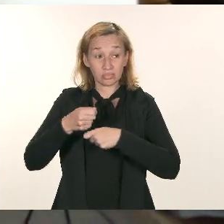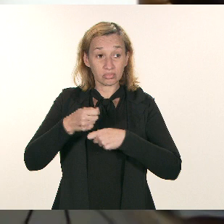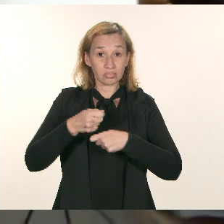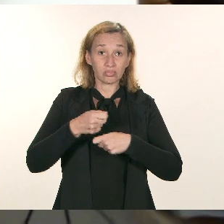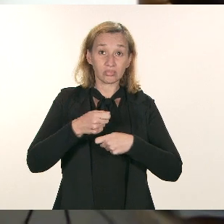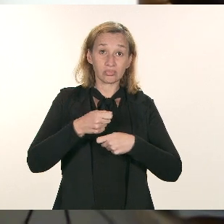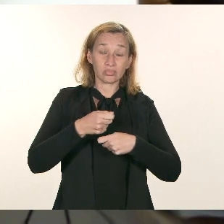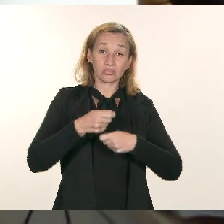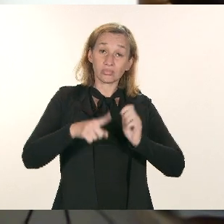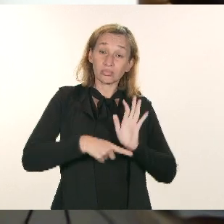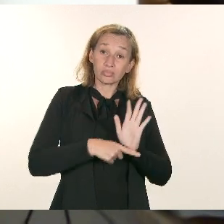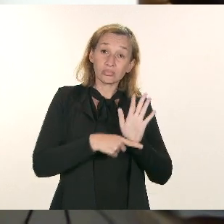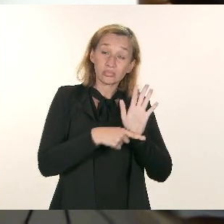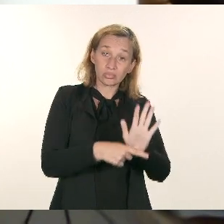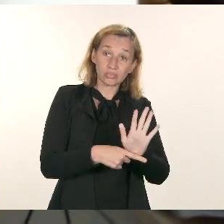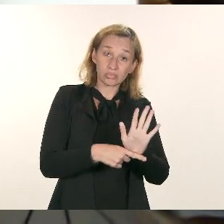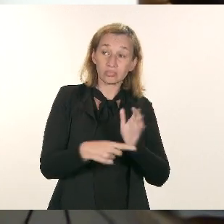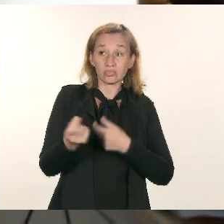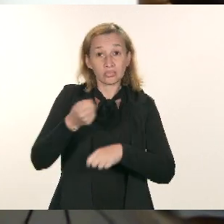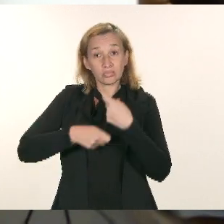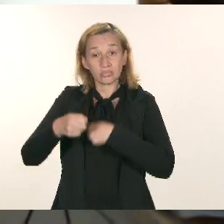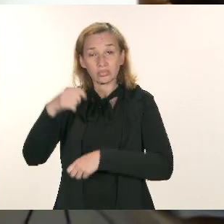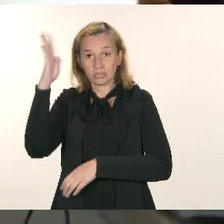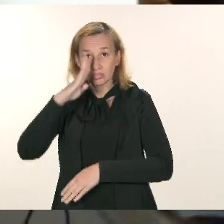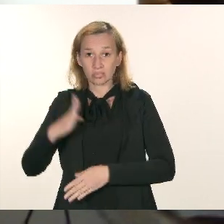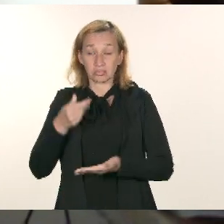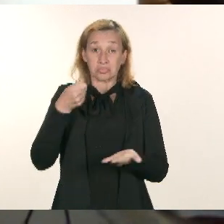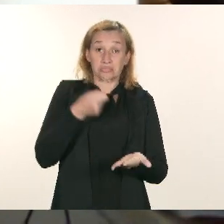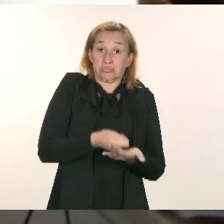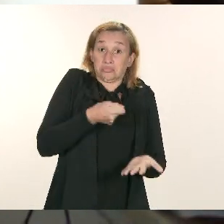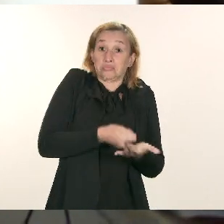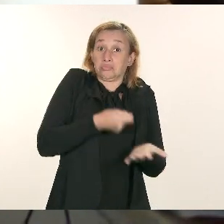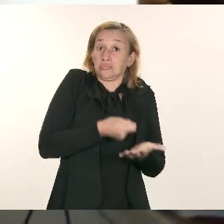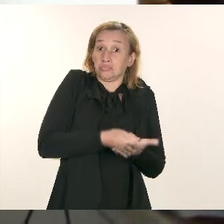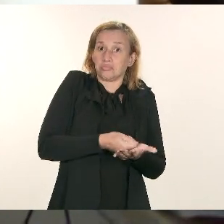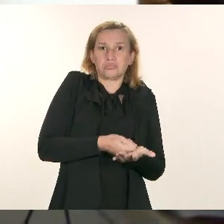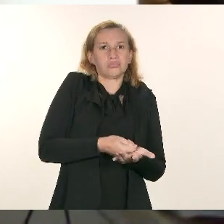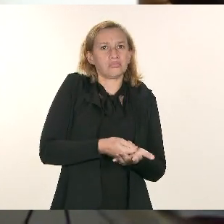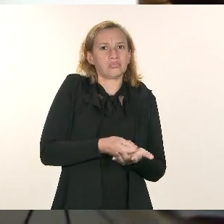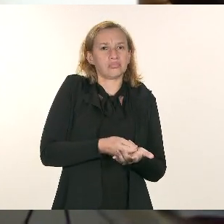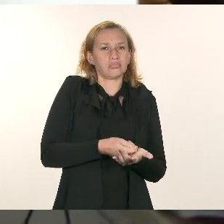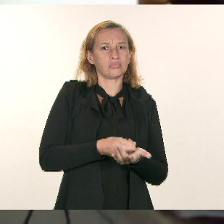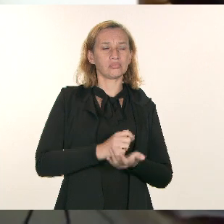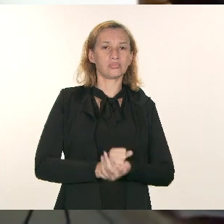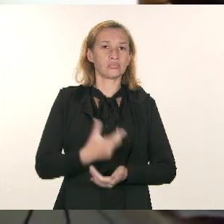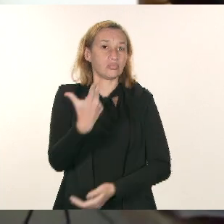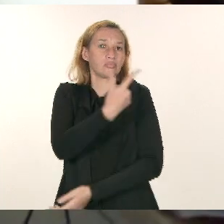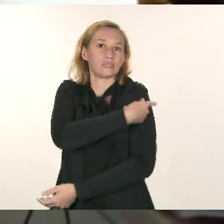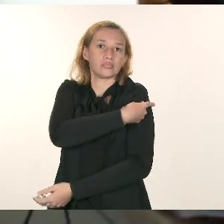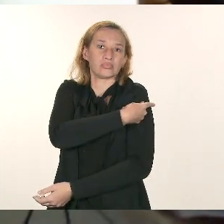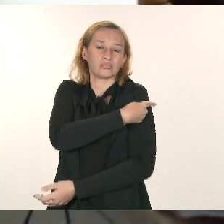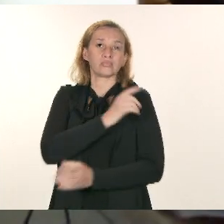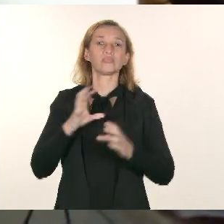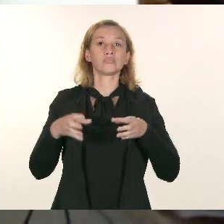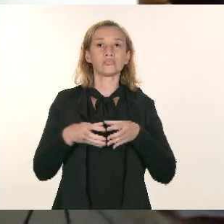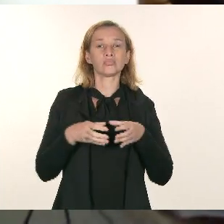Brasil passaria necessária e obrigatoriamente pela vacinação